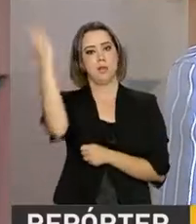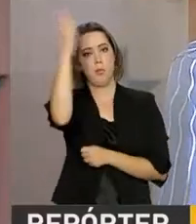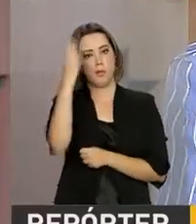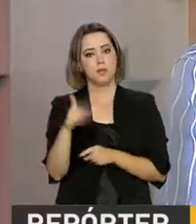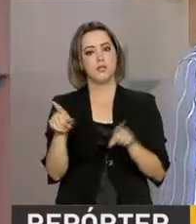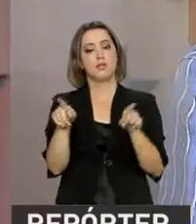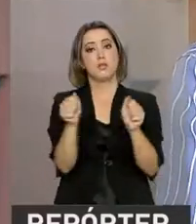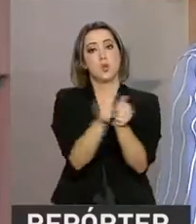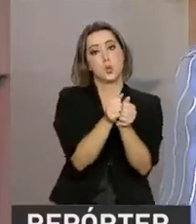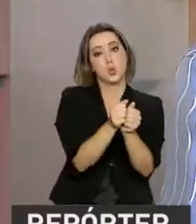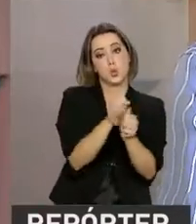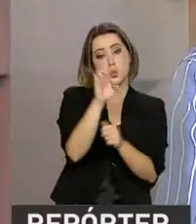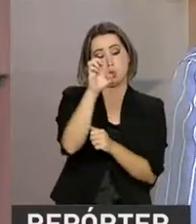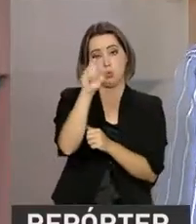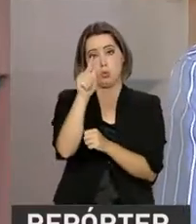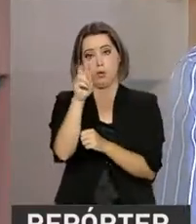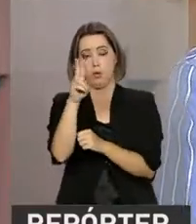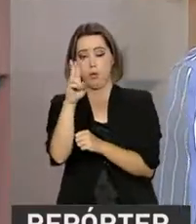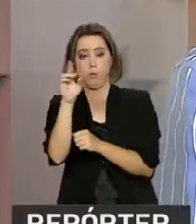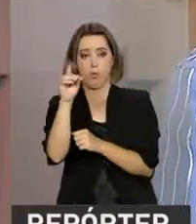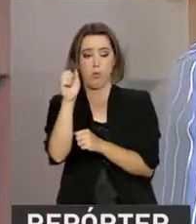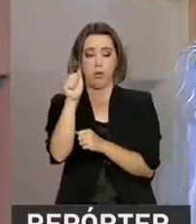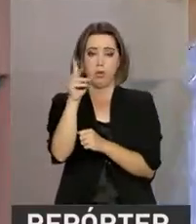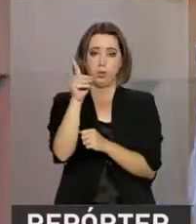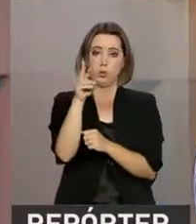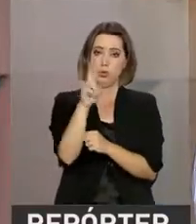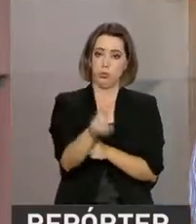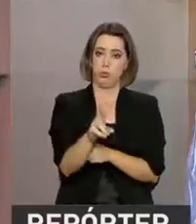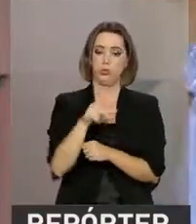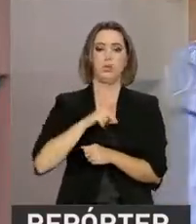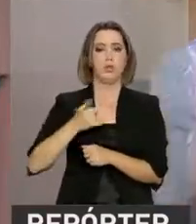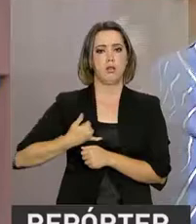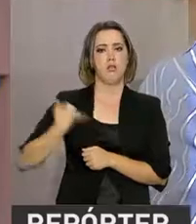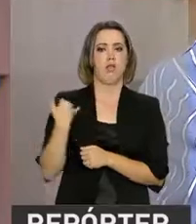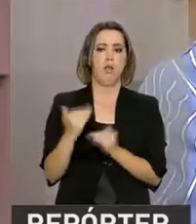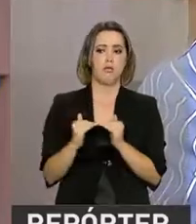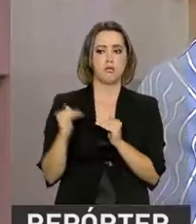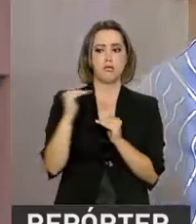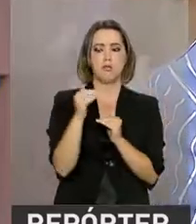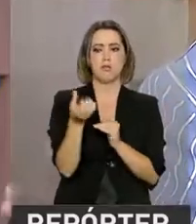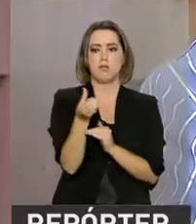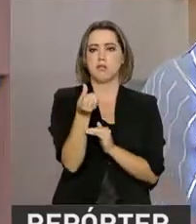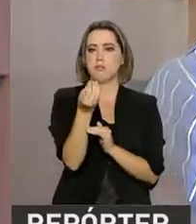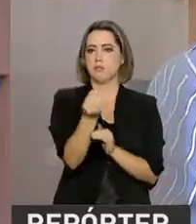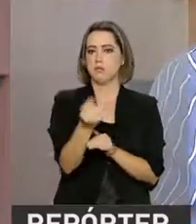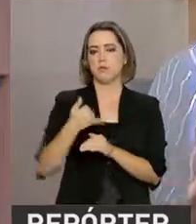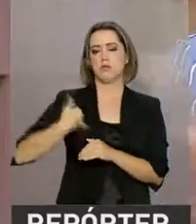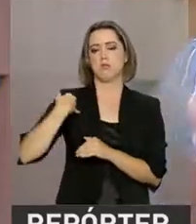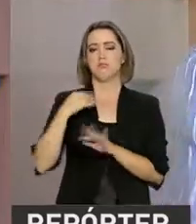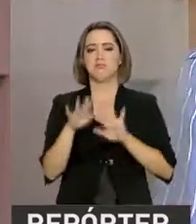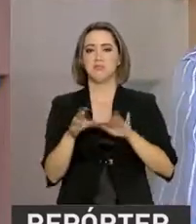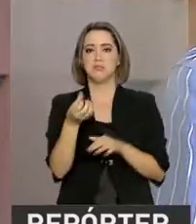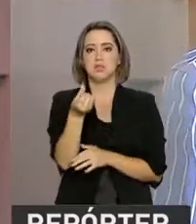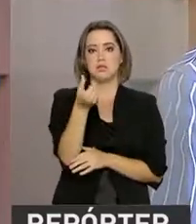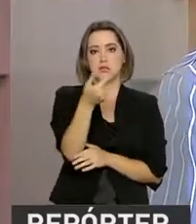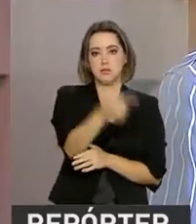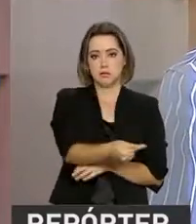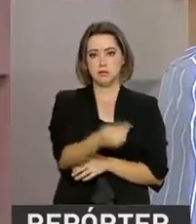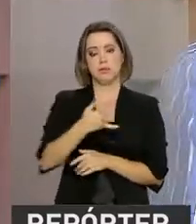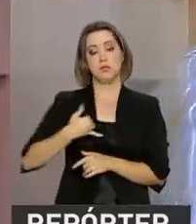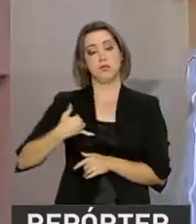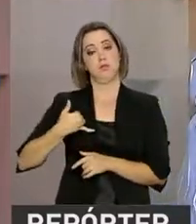Equador. Todos os outros países têm uma idade mínima, que vai dos 60 aos 67, 68